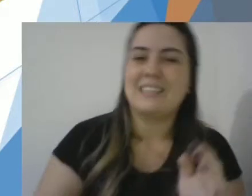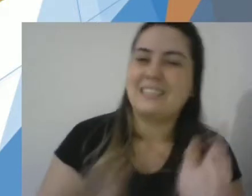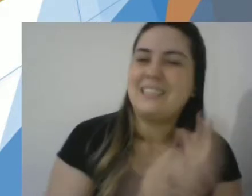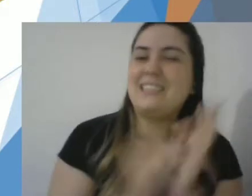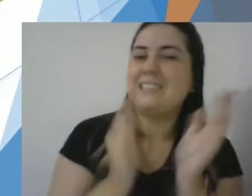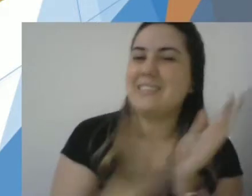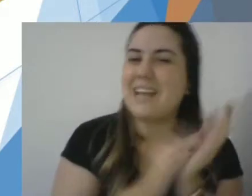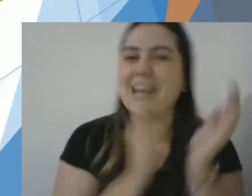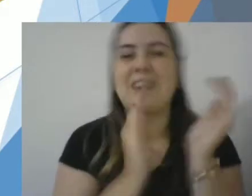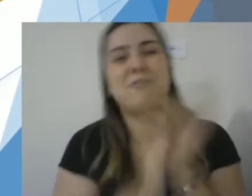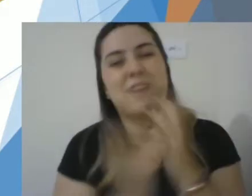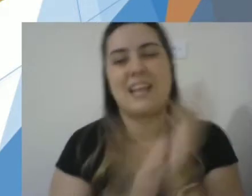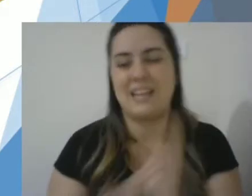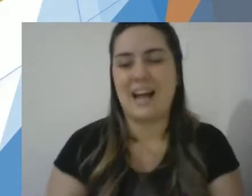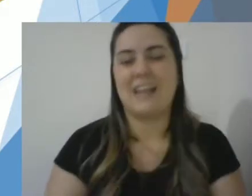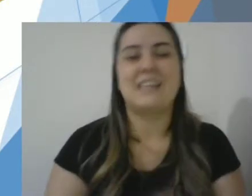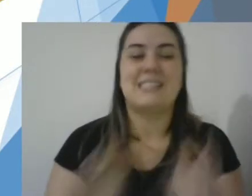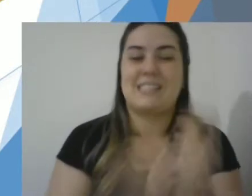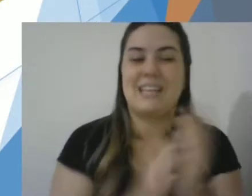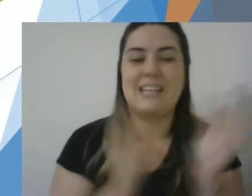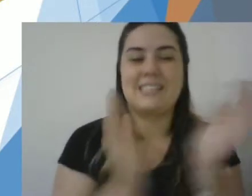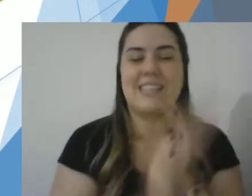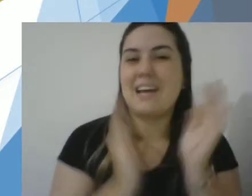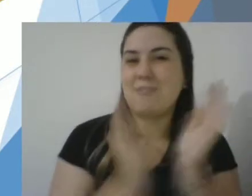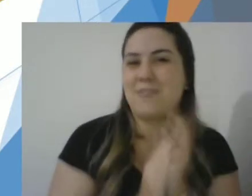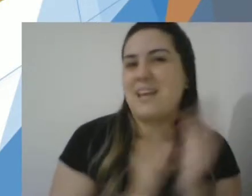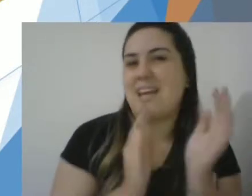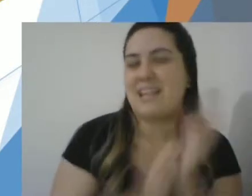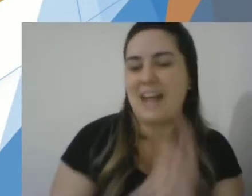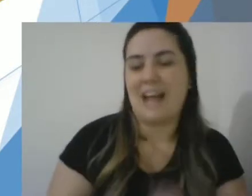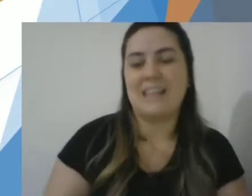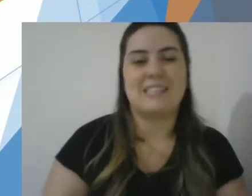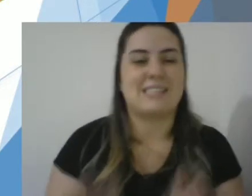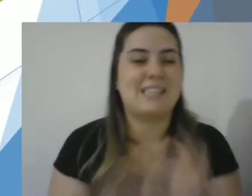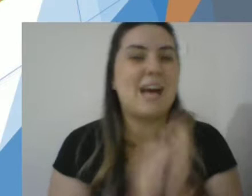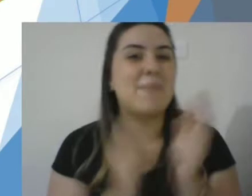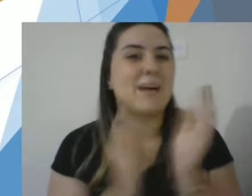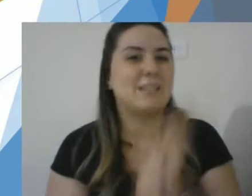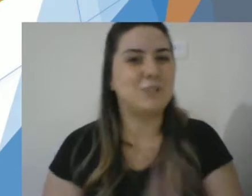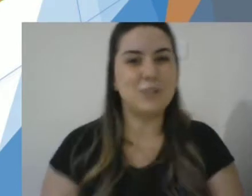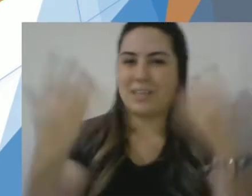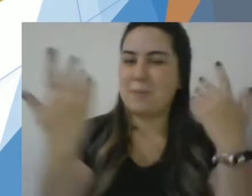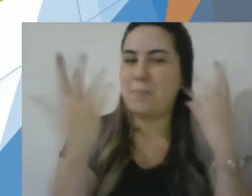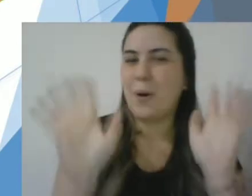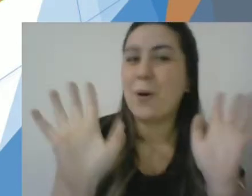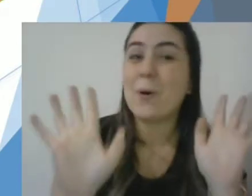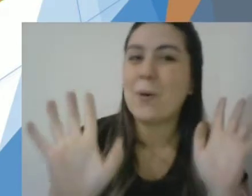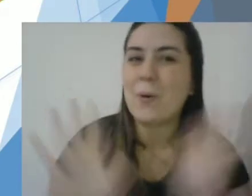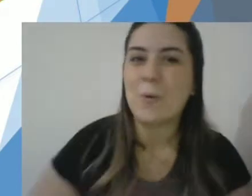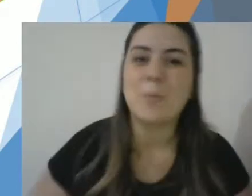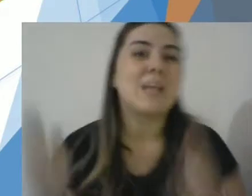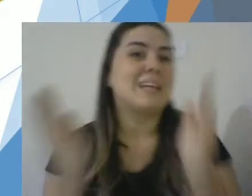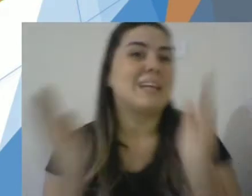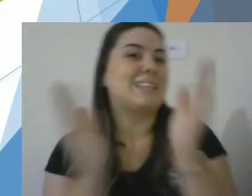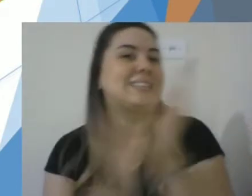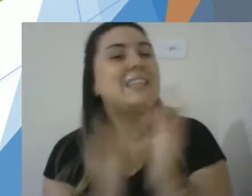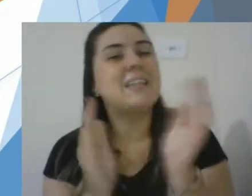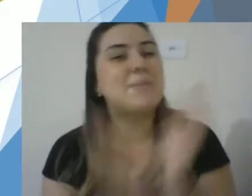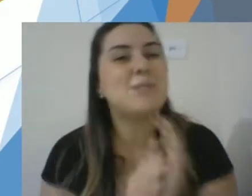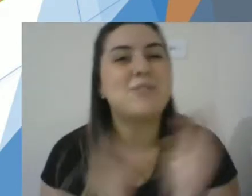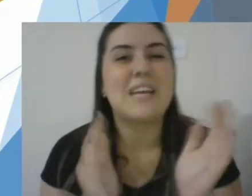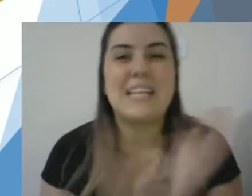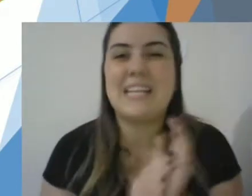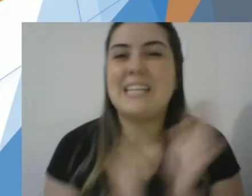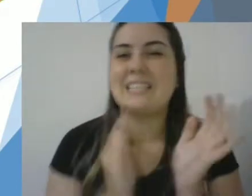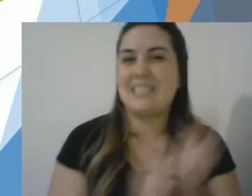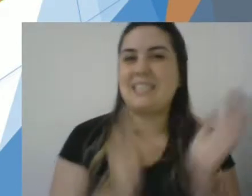quarta-feira, quinta-feira, sexta-feira, sábado, que bom!